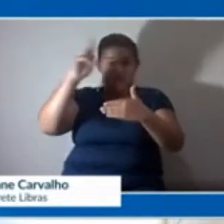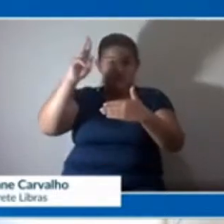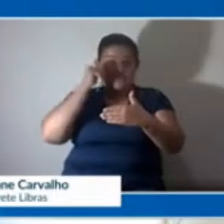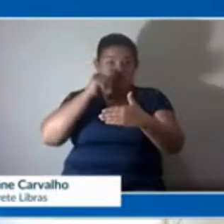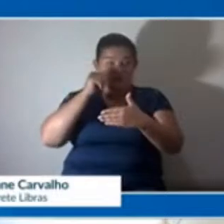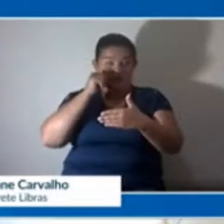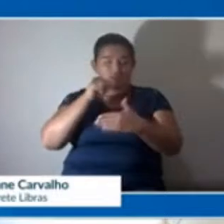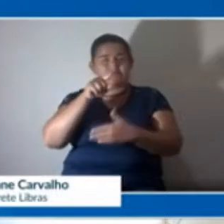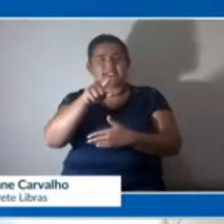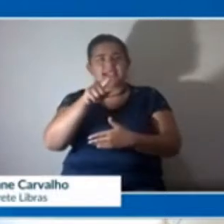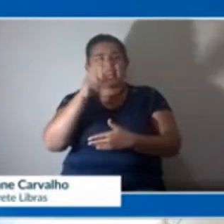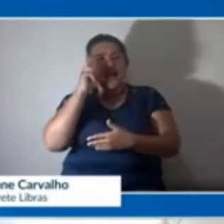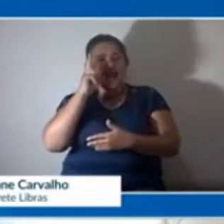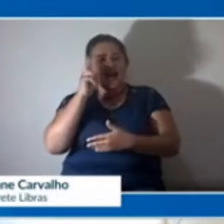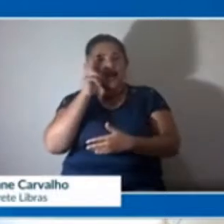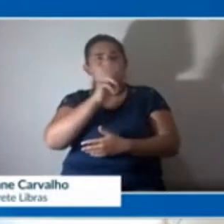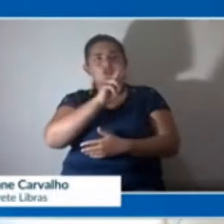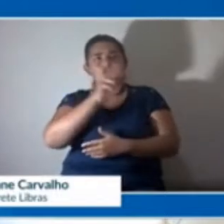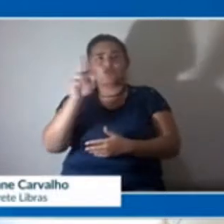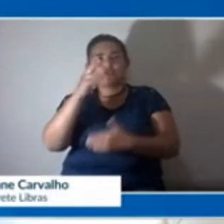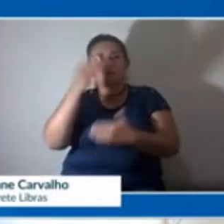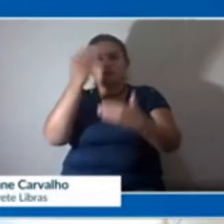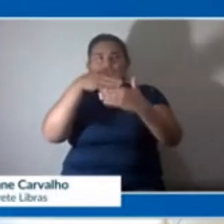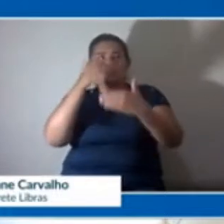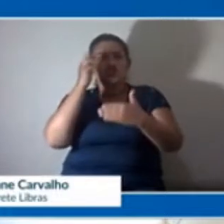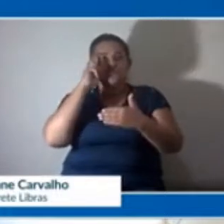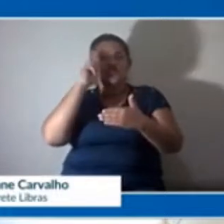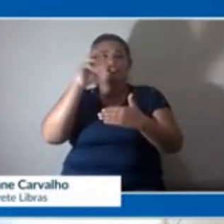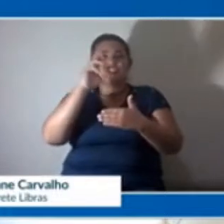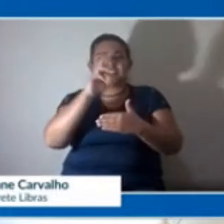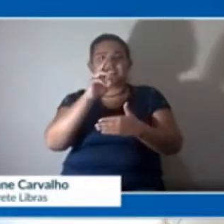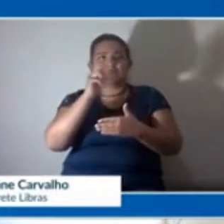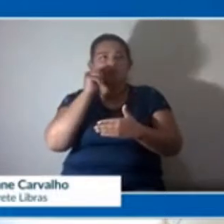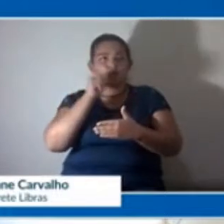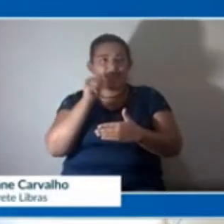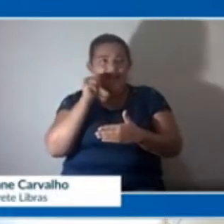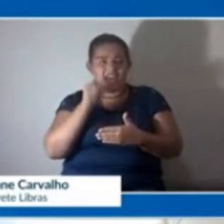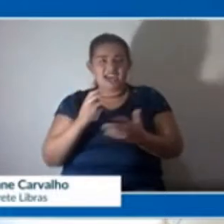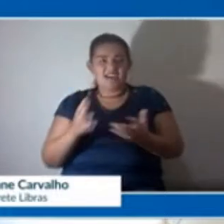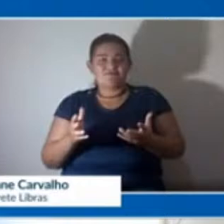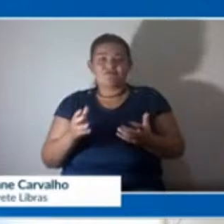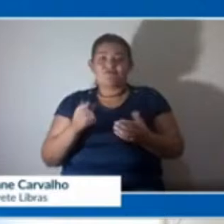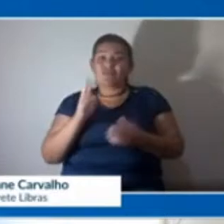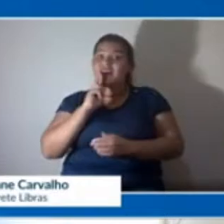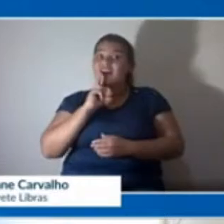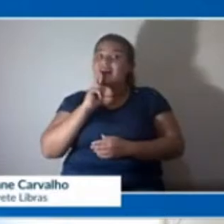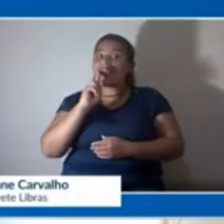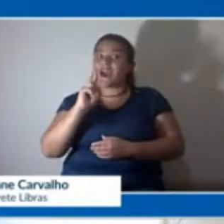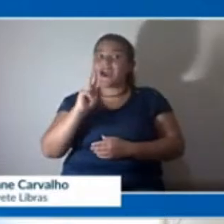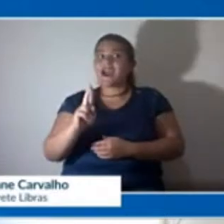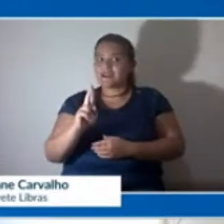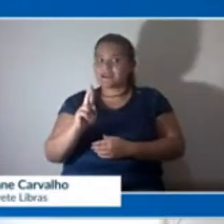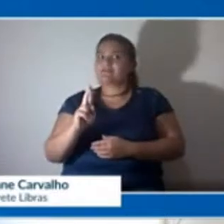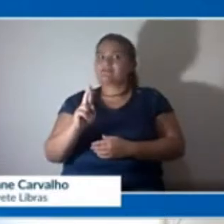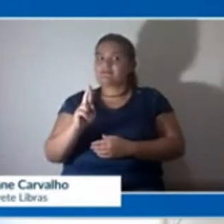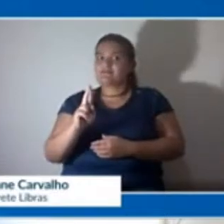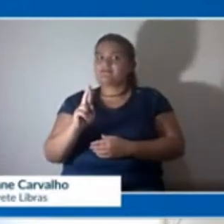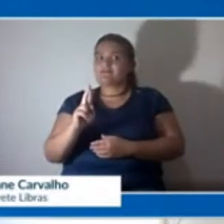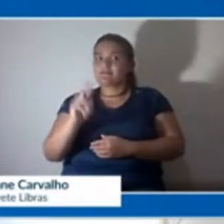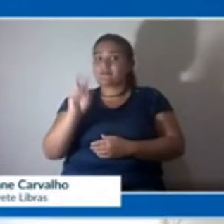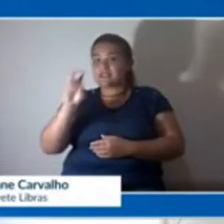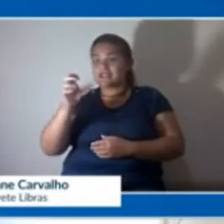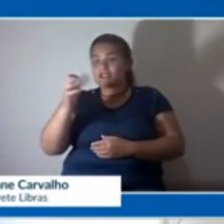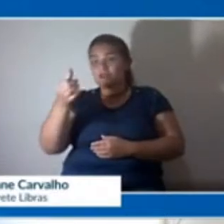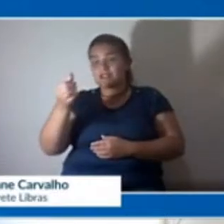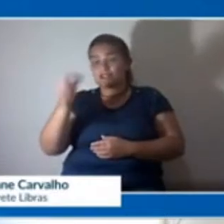lembra do nome de alguma diretora de cinema? Diretora, né? Mulher. A resposta foi surpreendente, pelo menos para mim.